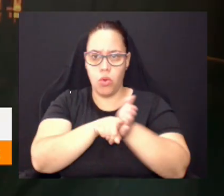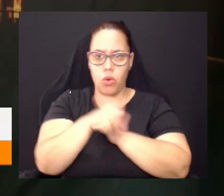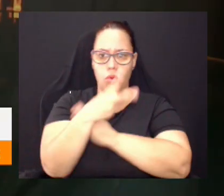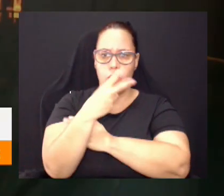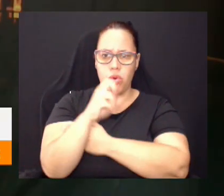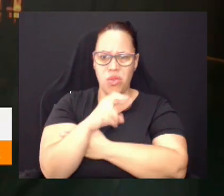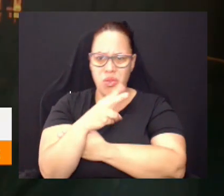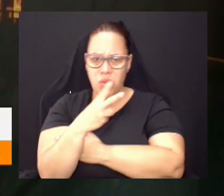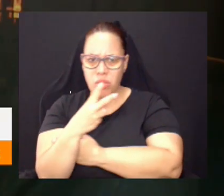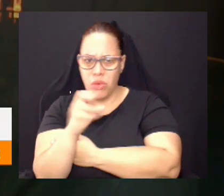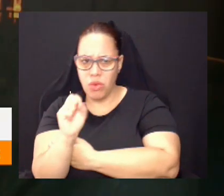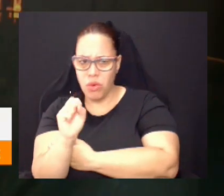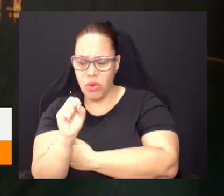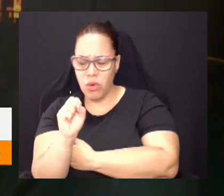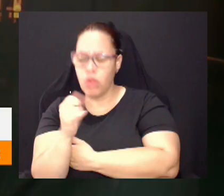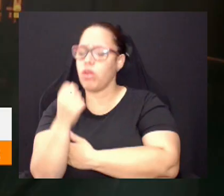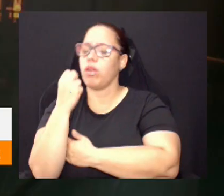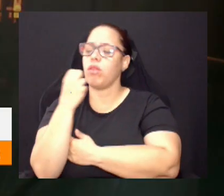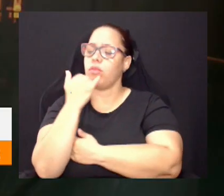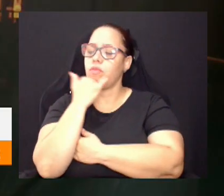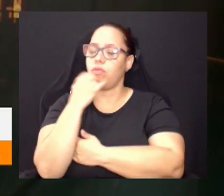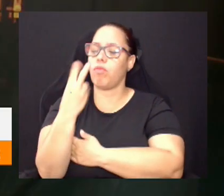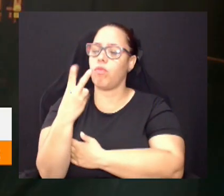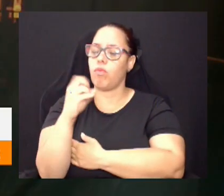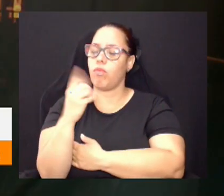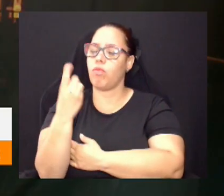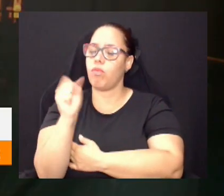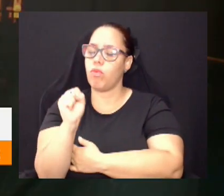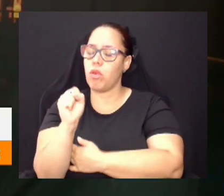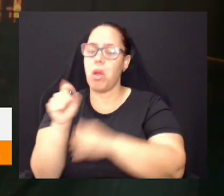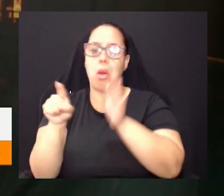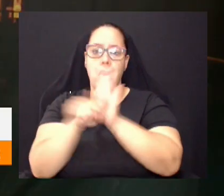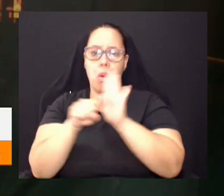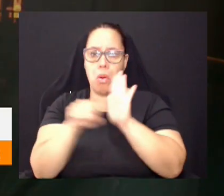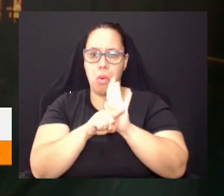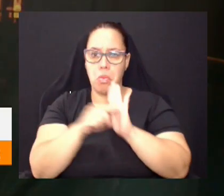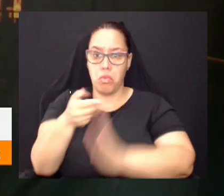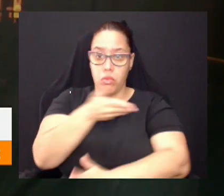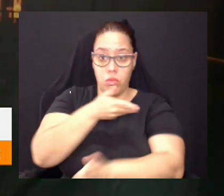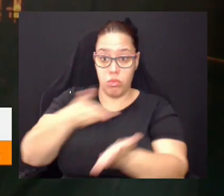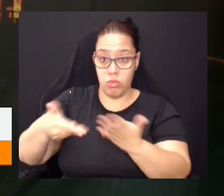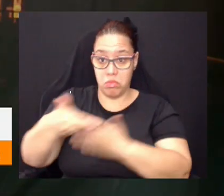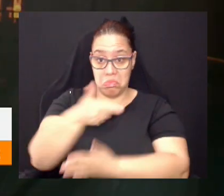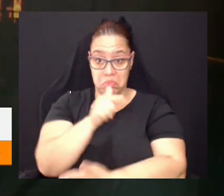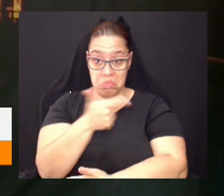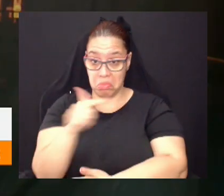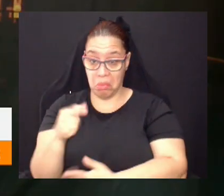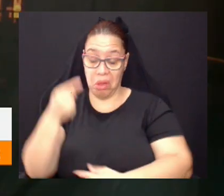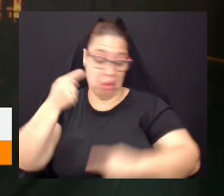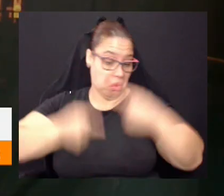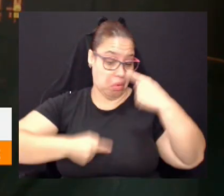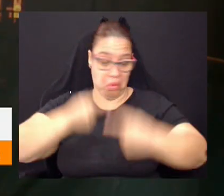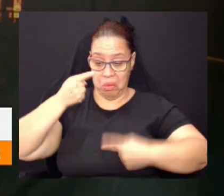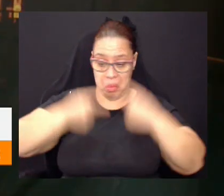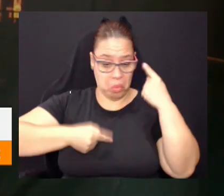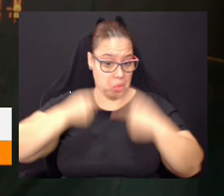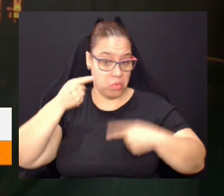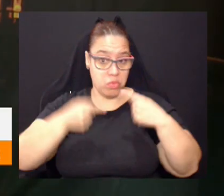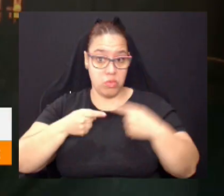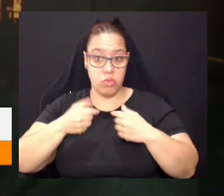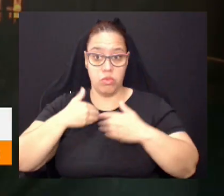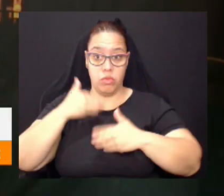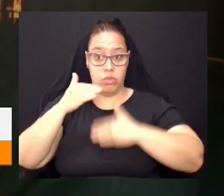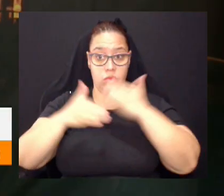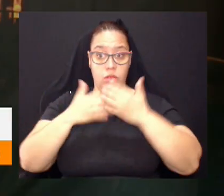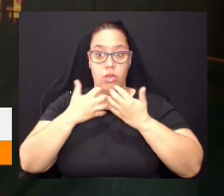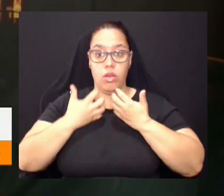que interações negativas, mesmo sem as discussões abertas, elas geram um cansaço